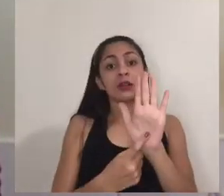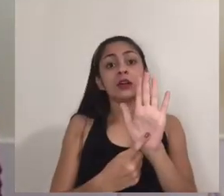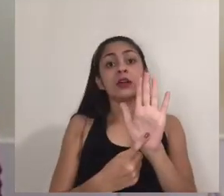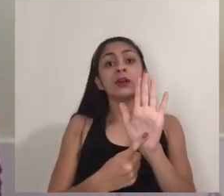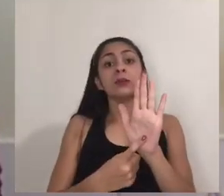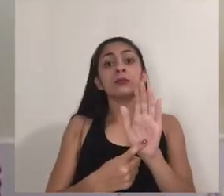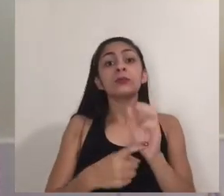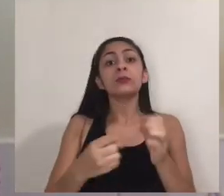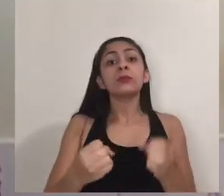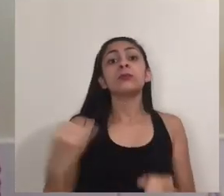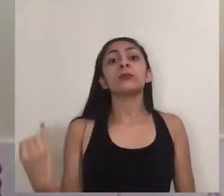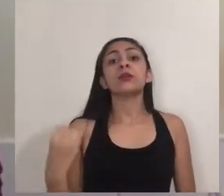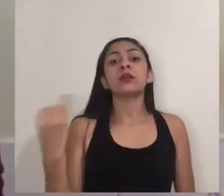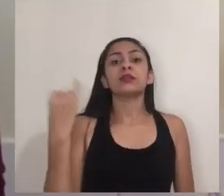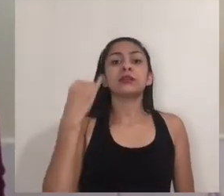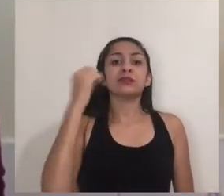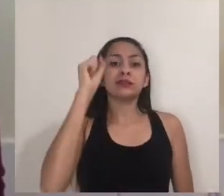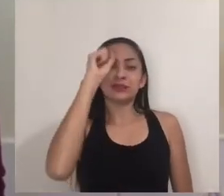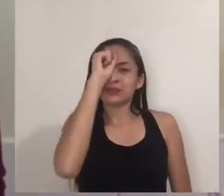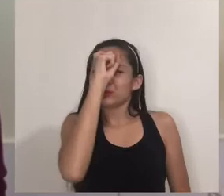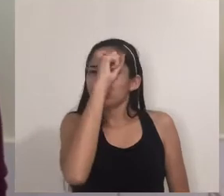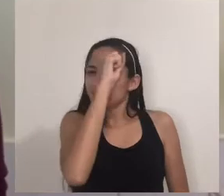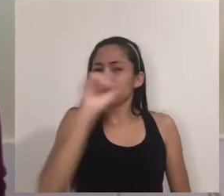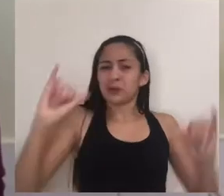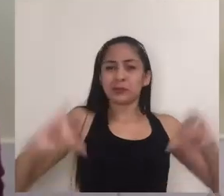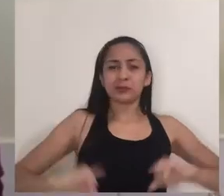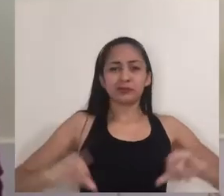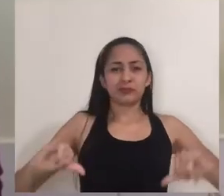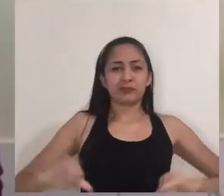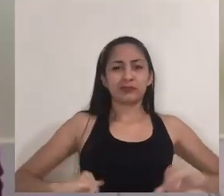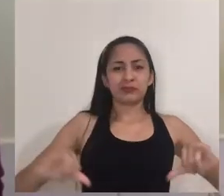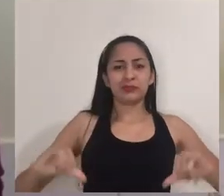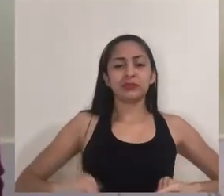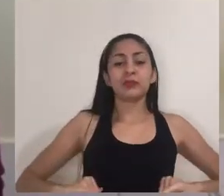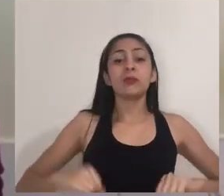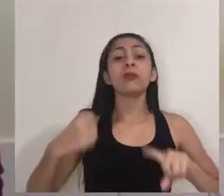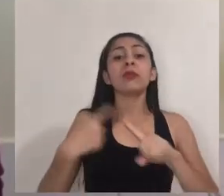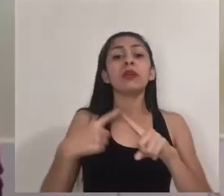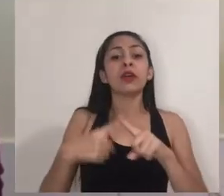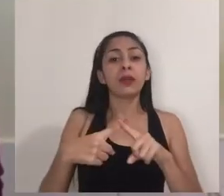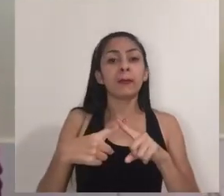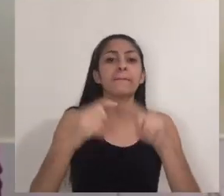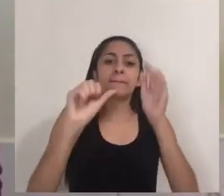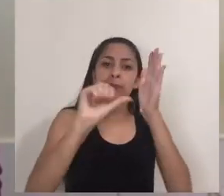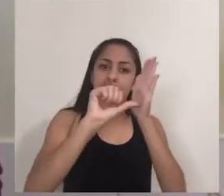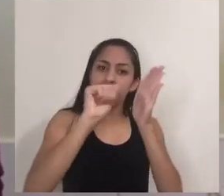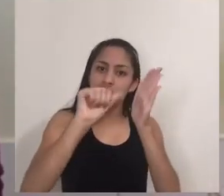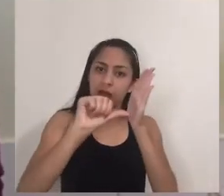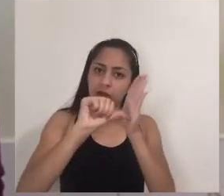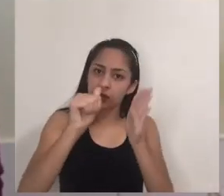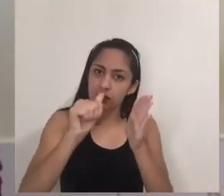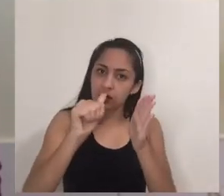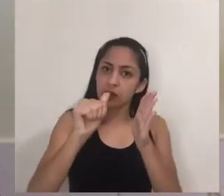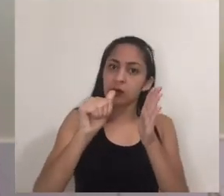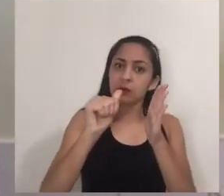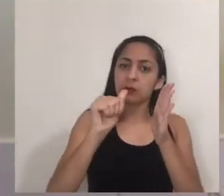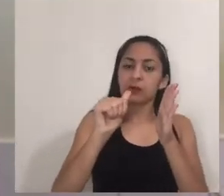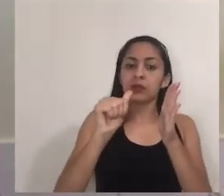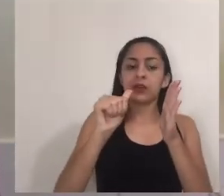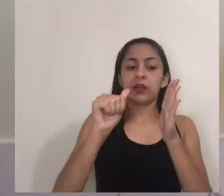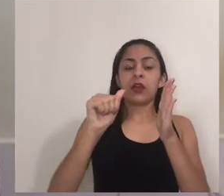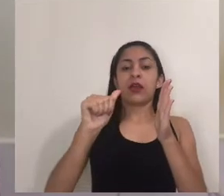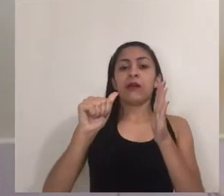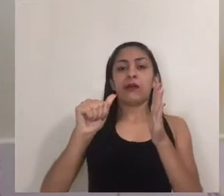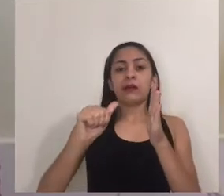nossas vidas. Em primeiro lugar, as provações são importantes porque elas produzem perseverança. O